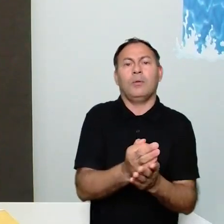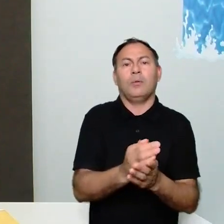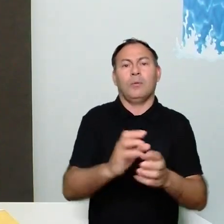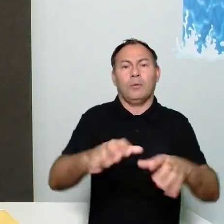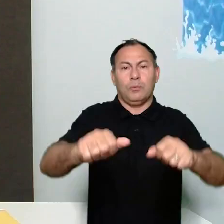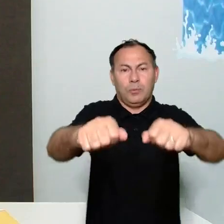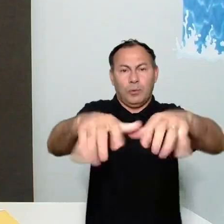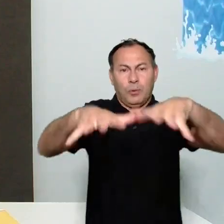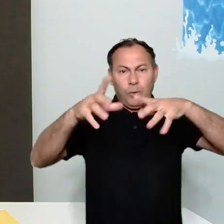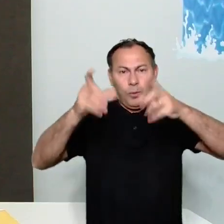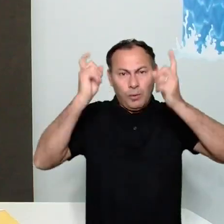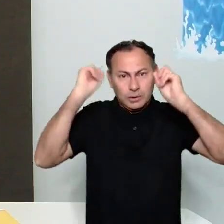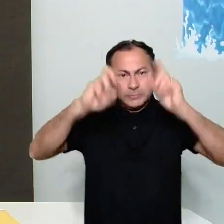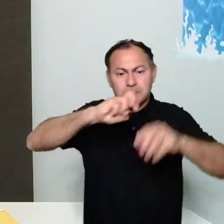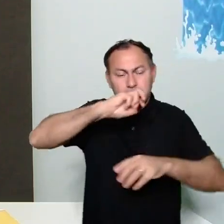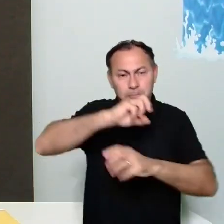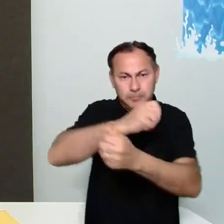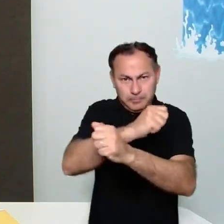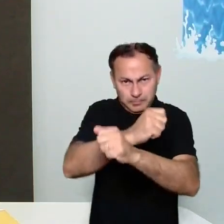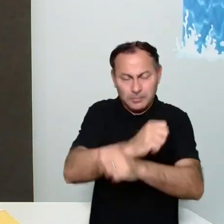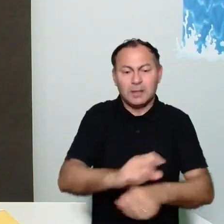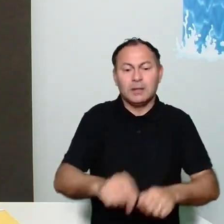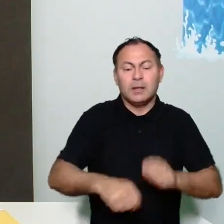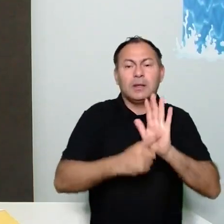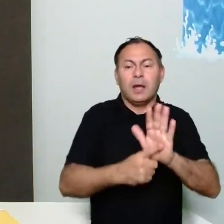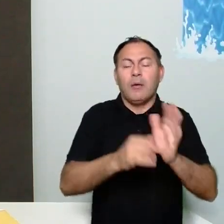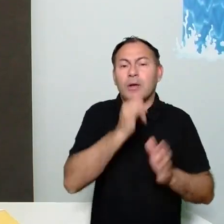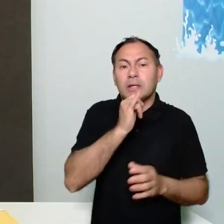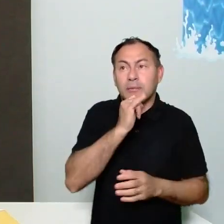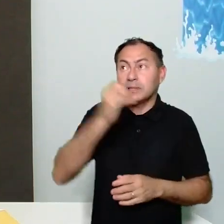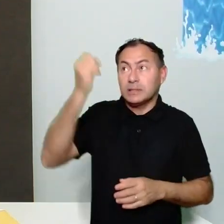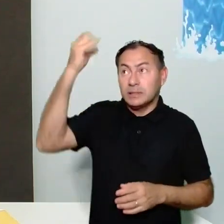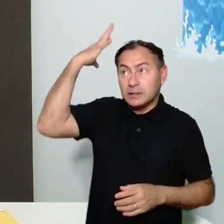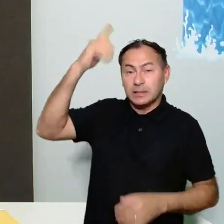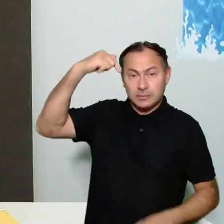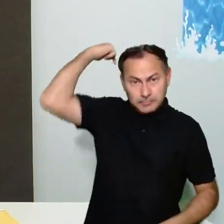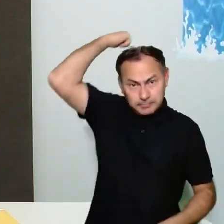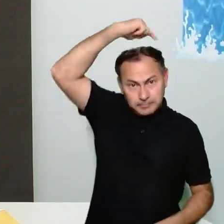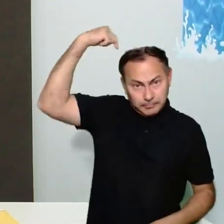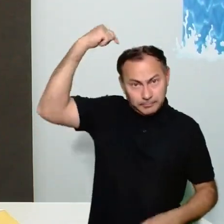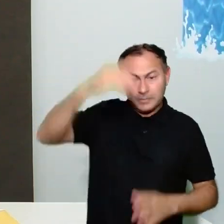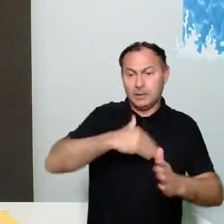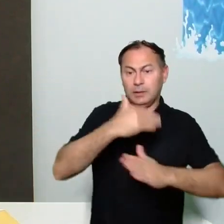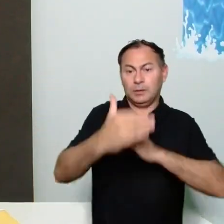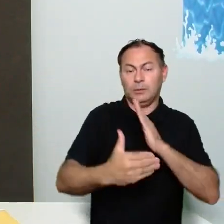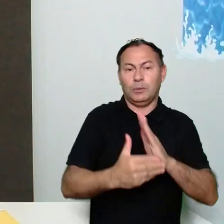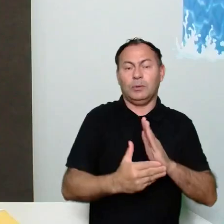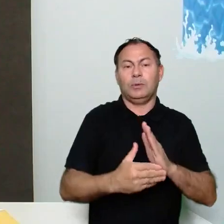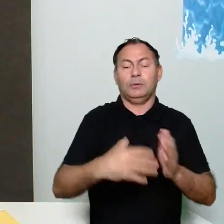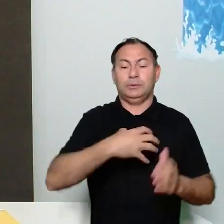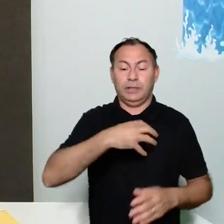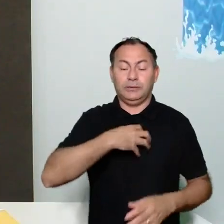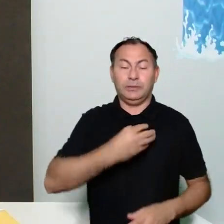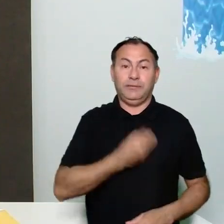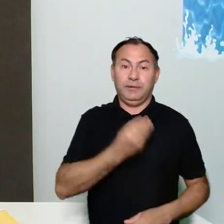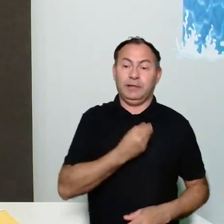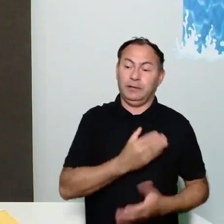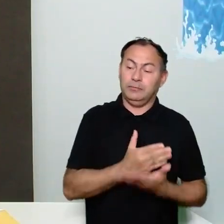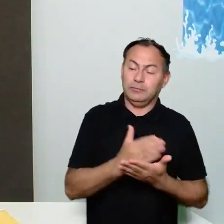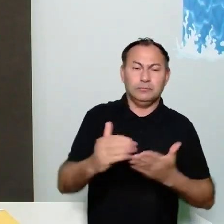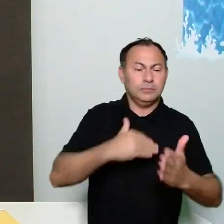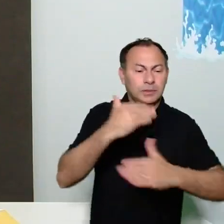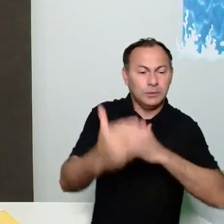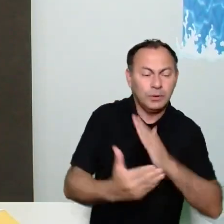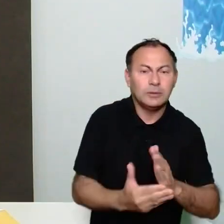concílio, com a intenção de dar exemplos luminosos de santidade em todos os estados de vida,